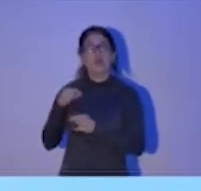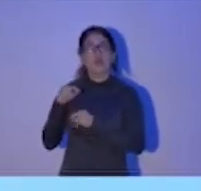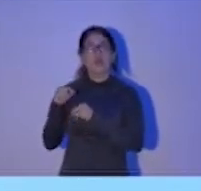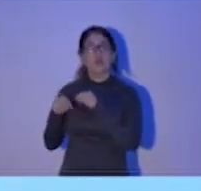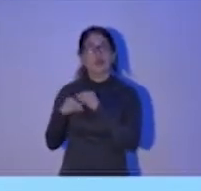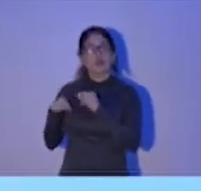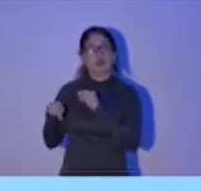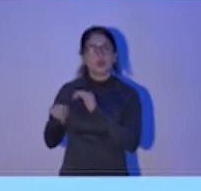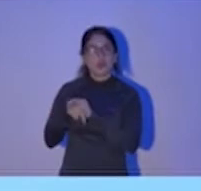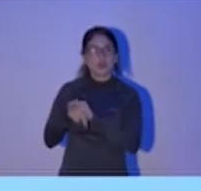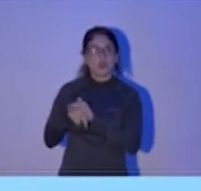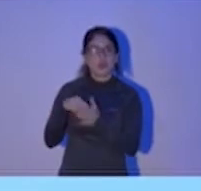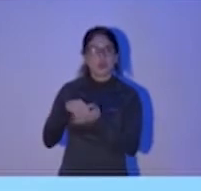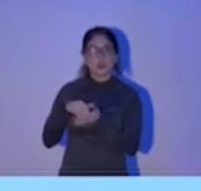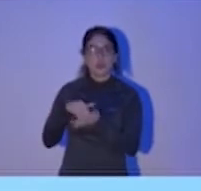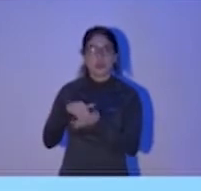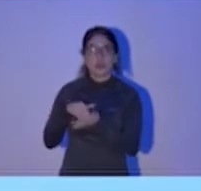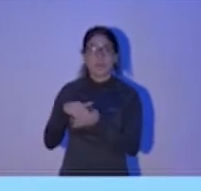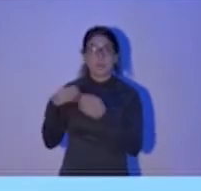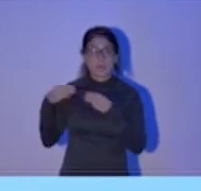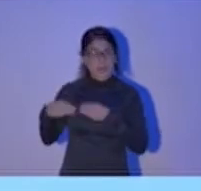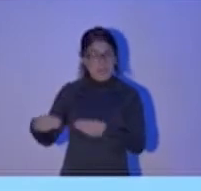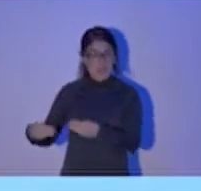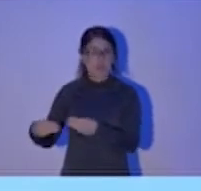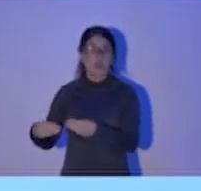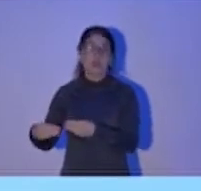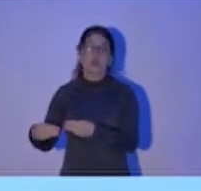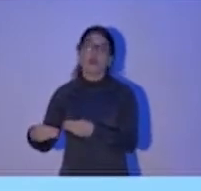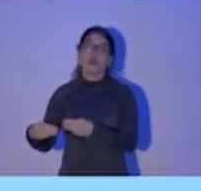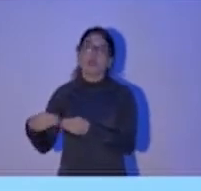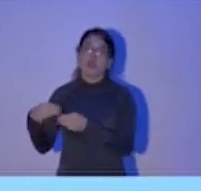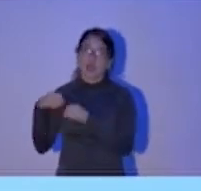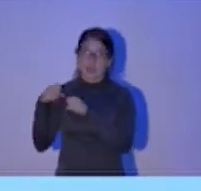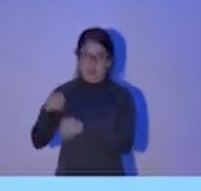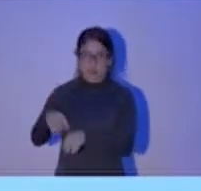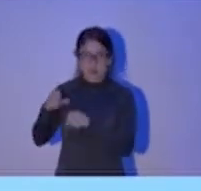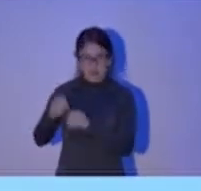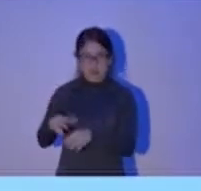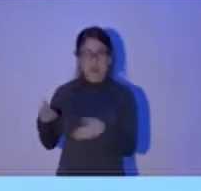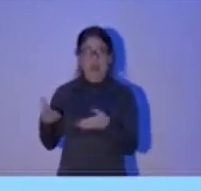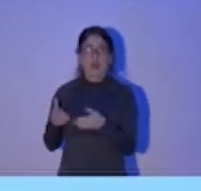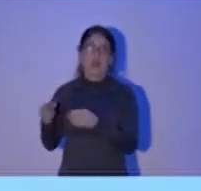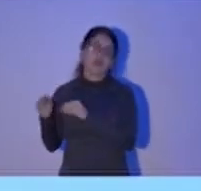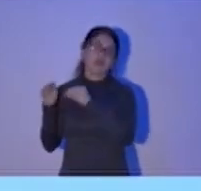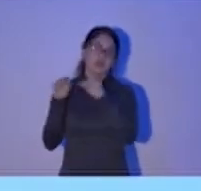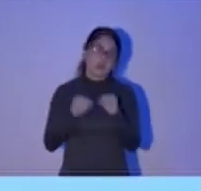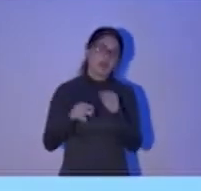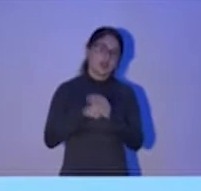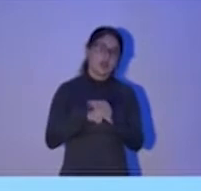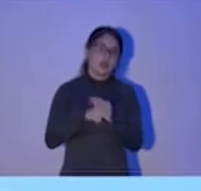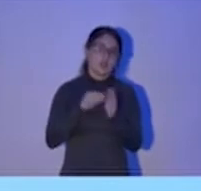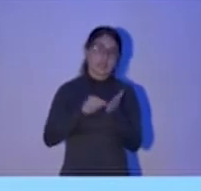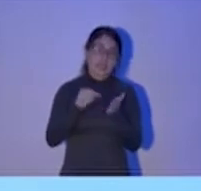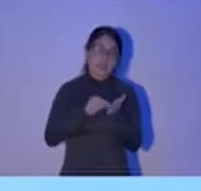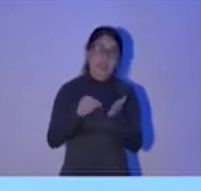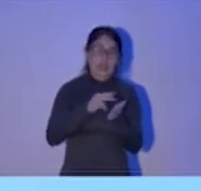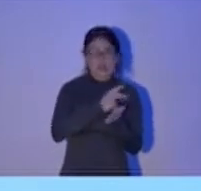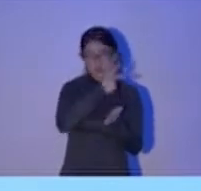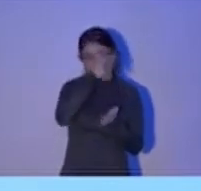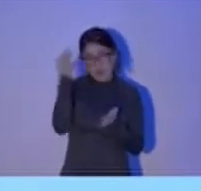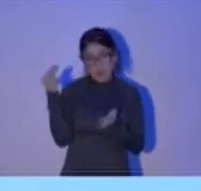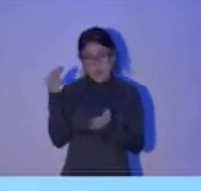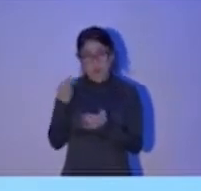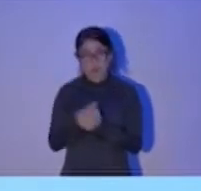agora está secretário de Estado aqui em São Paulo. Eu acho que acompanhar e participar dessas discussões de